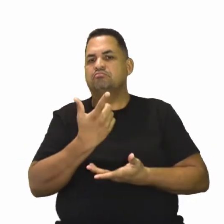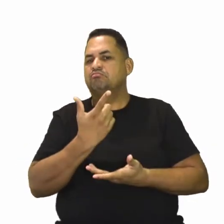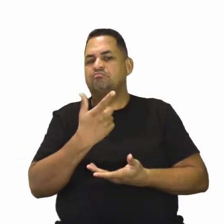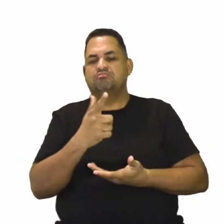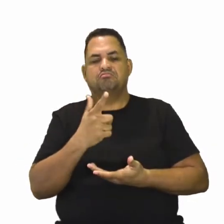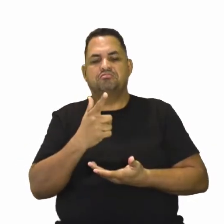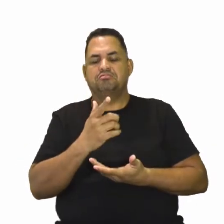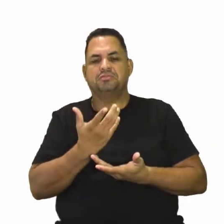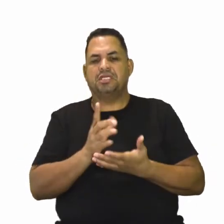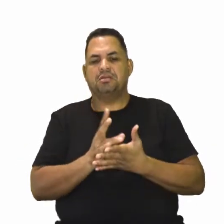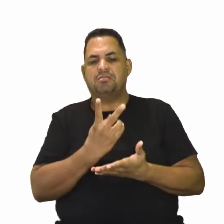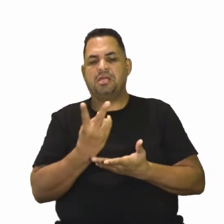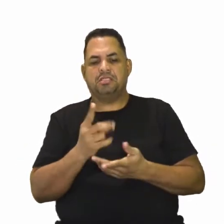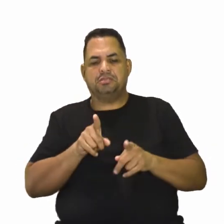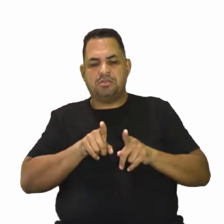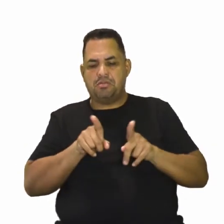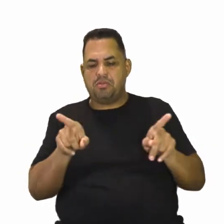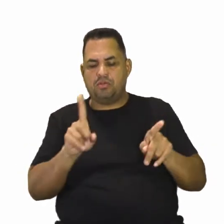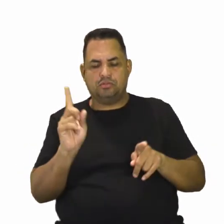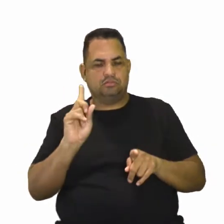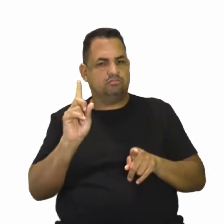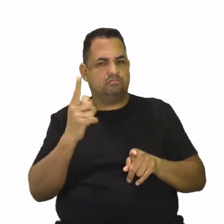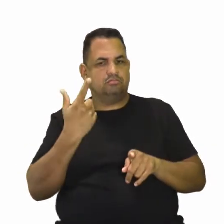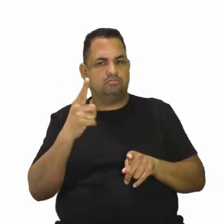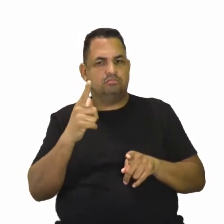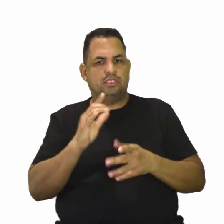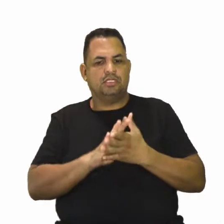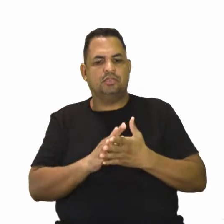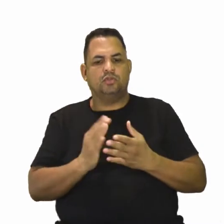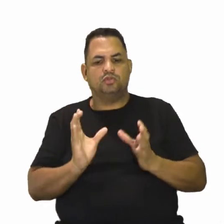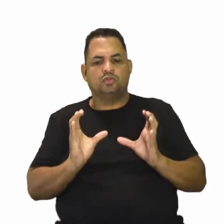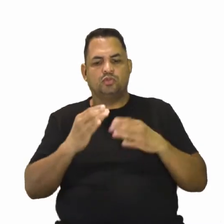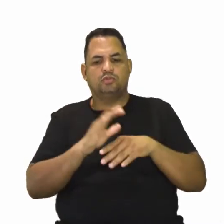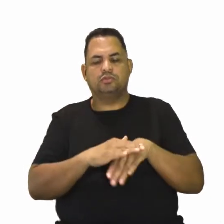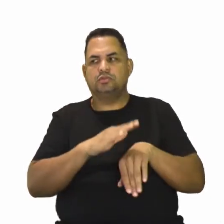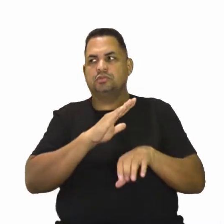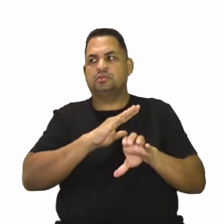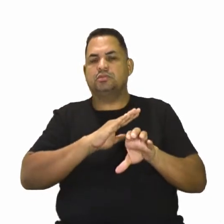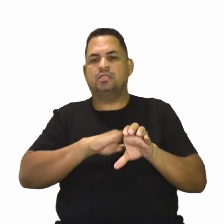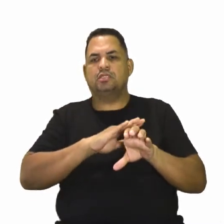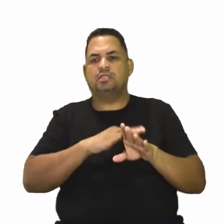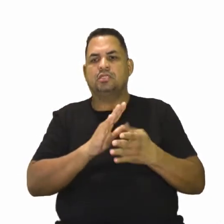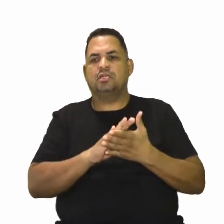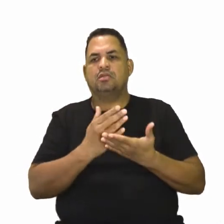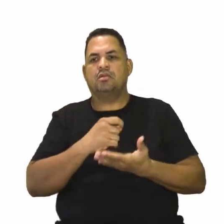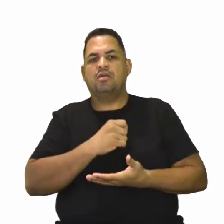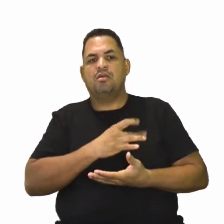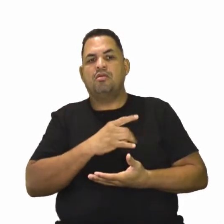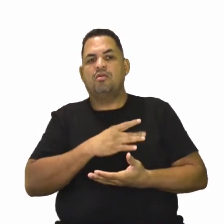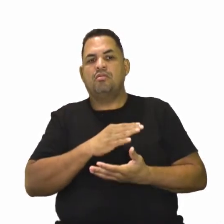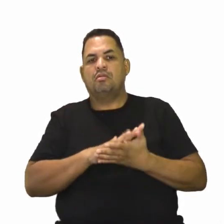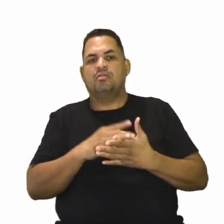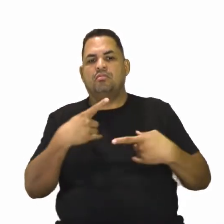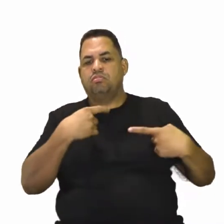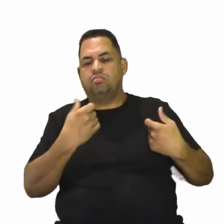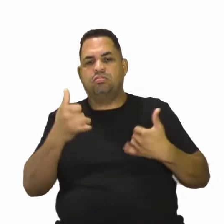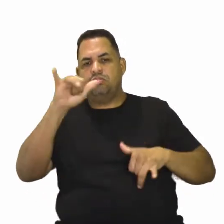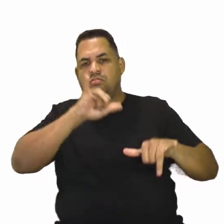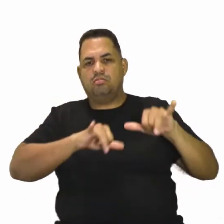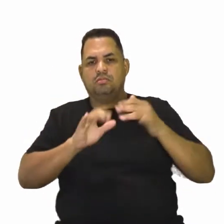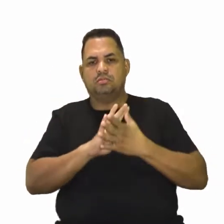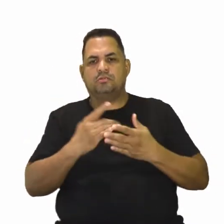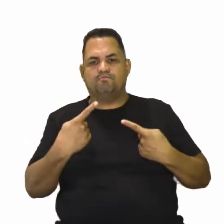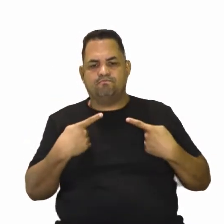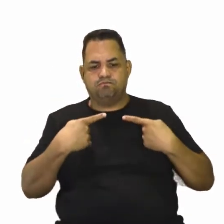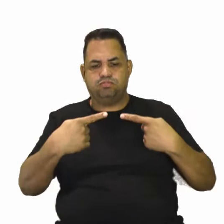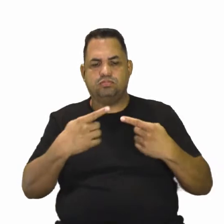de ser dividido em dois blocos ideológicos. O temor de uma guerra nuclear e a disputas armamentistas